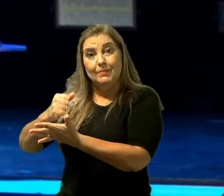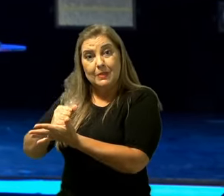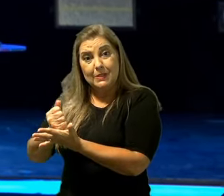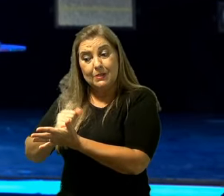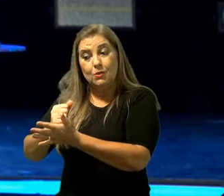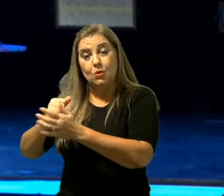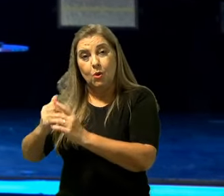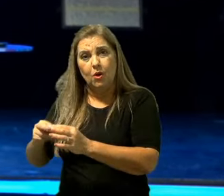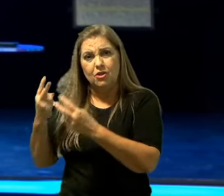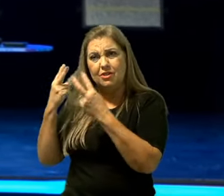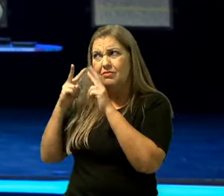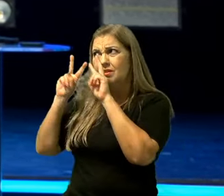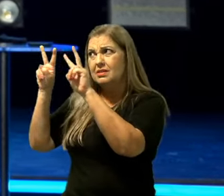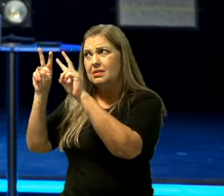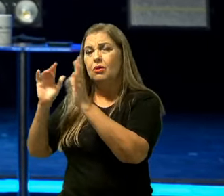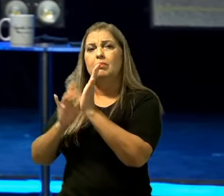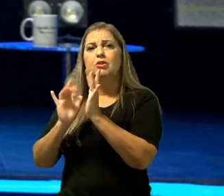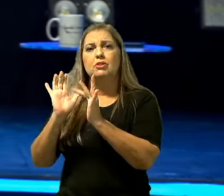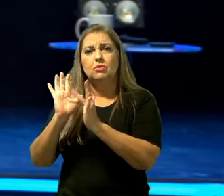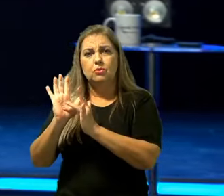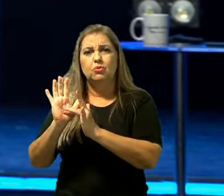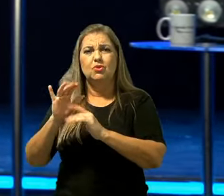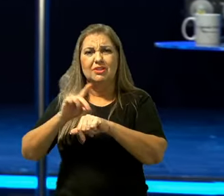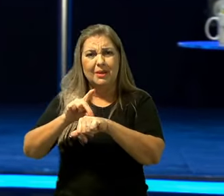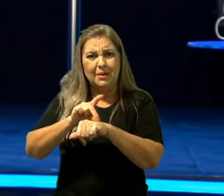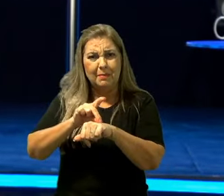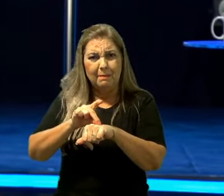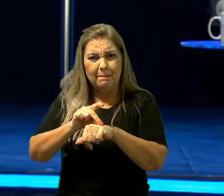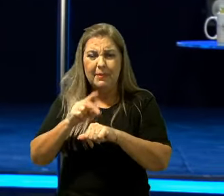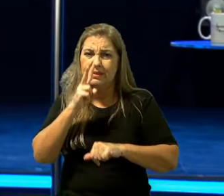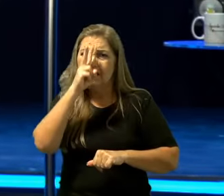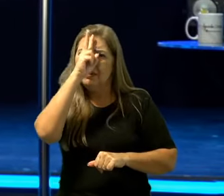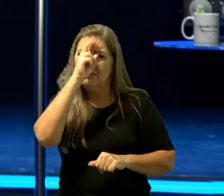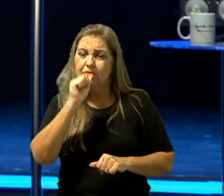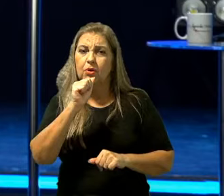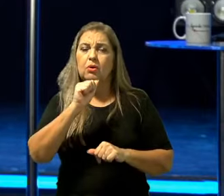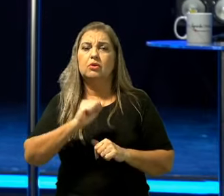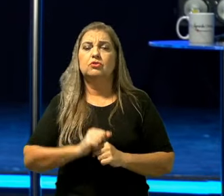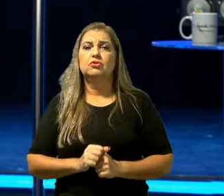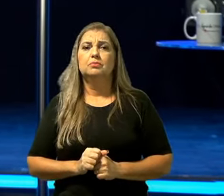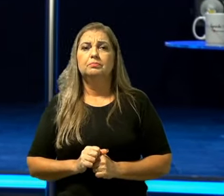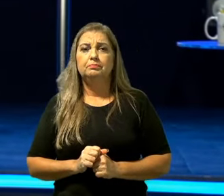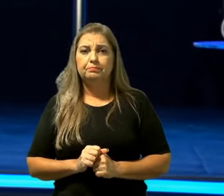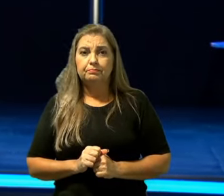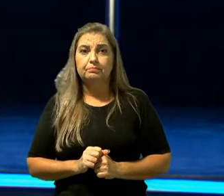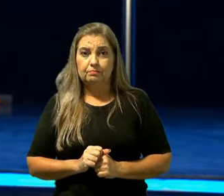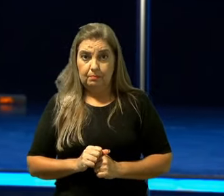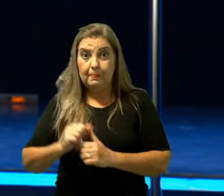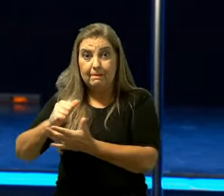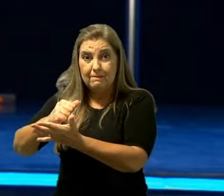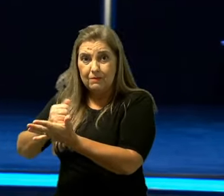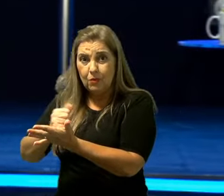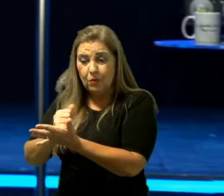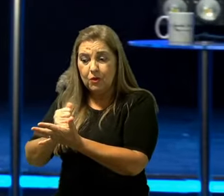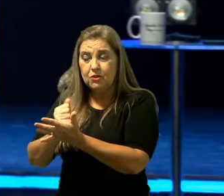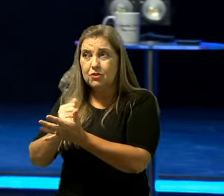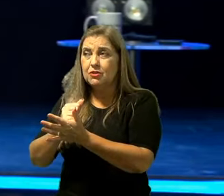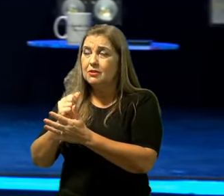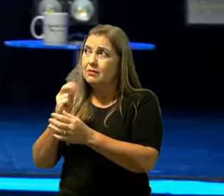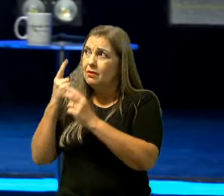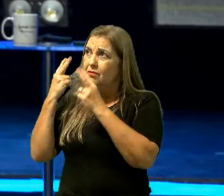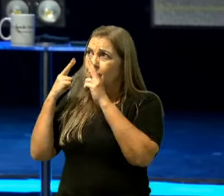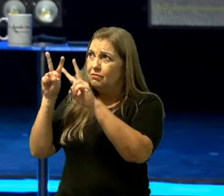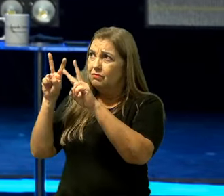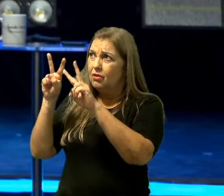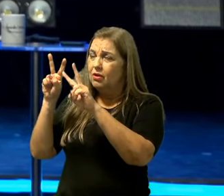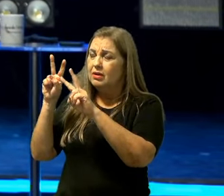para Jesus, a pedra angular, a pedra que os construtores rejeitaram. Então, rocha é um apontamento para Jesus. E João